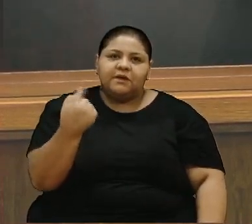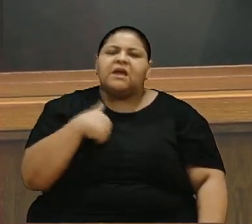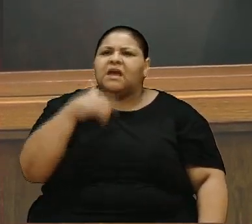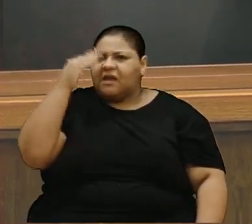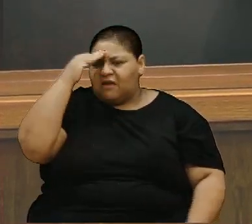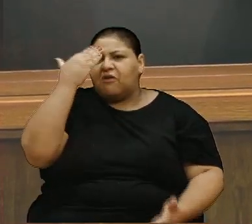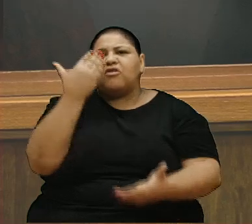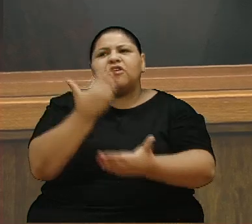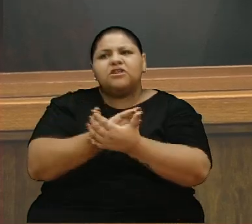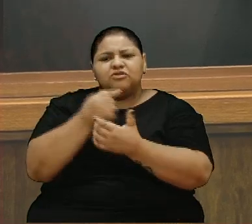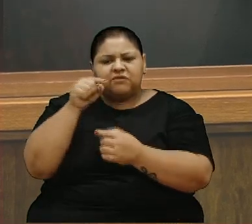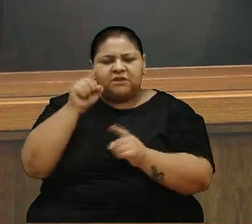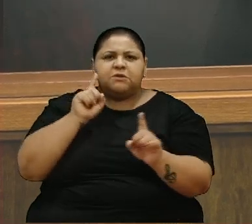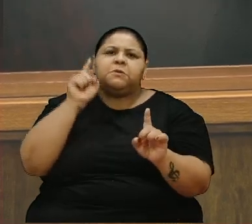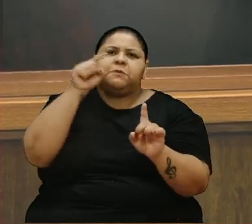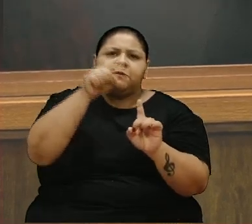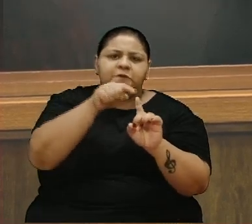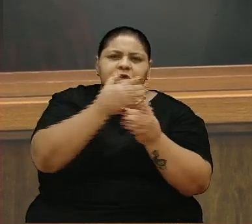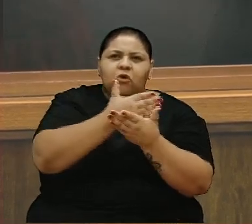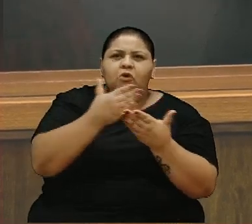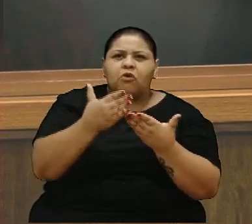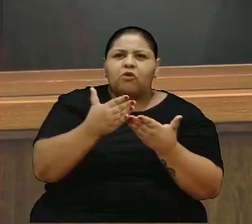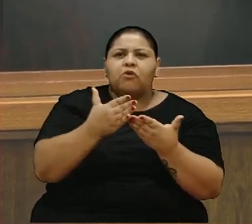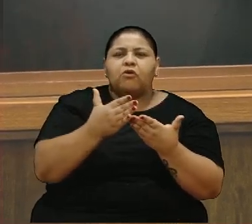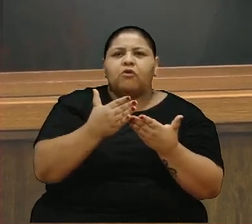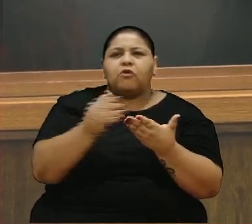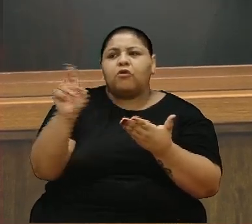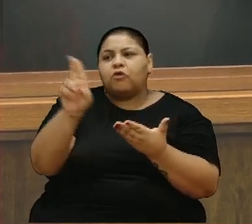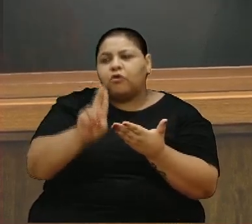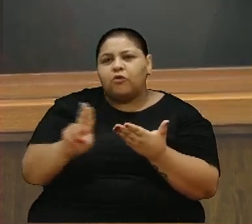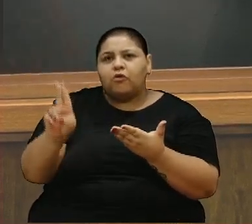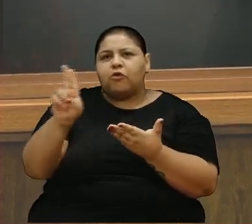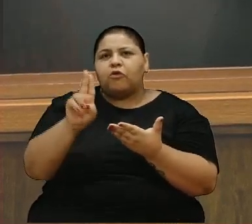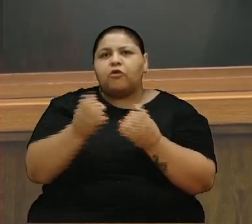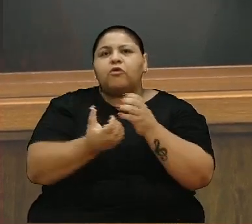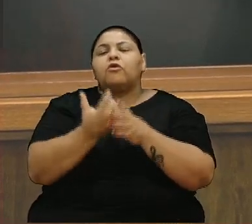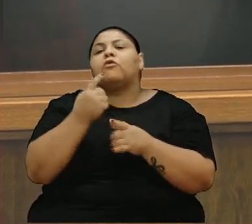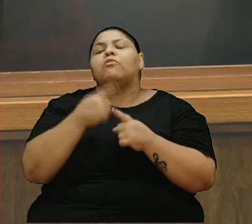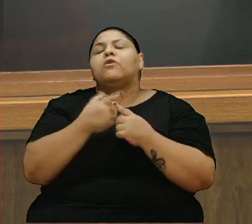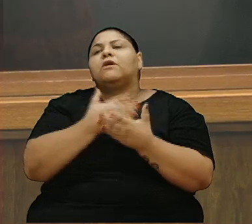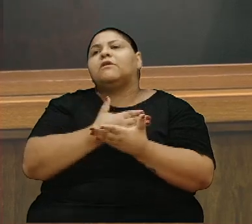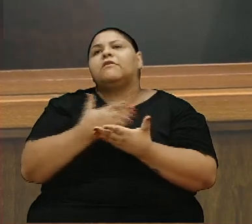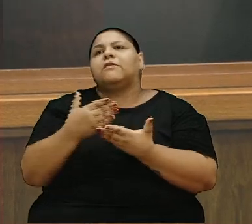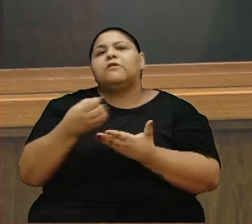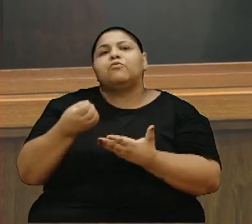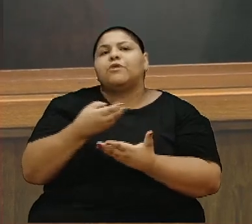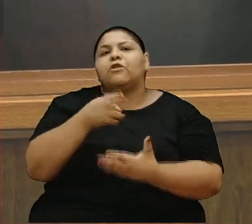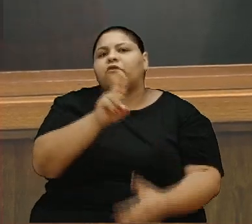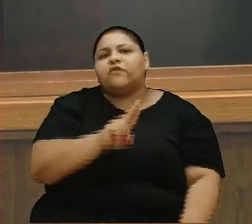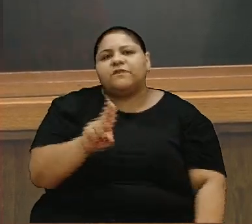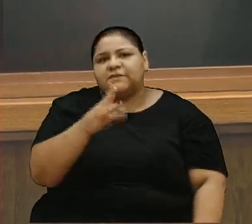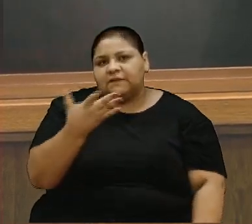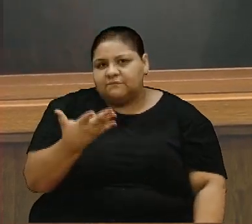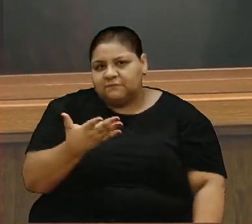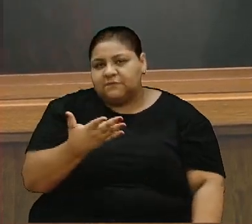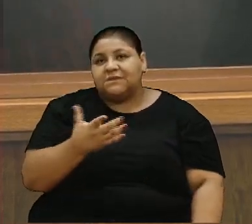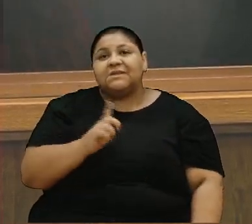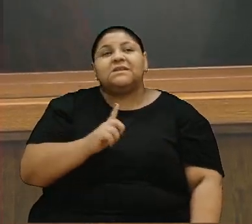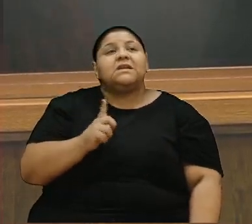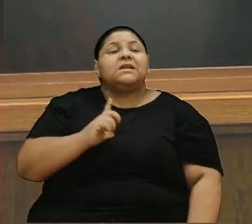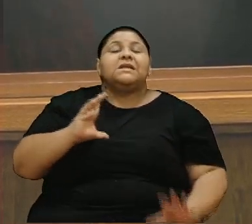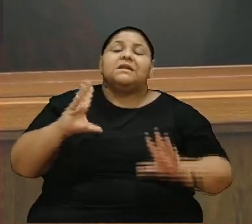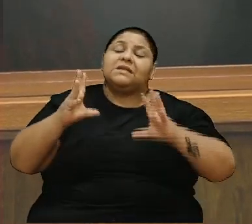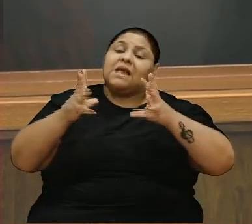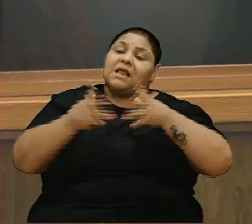que esse é o nosso sonho. Começa já de uma universidade criada, por que não começa com uma nova universidade? Teria que ter